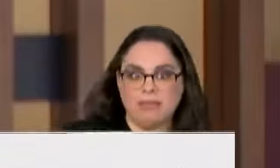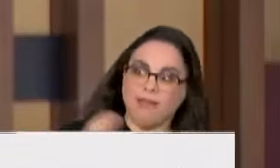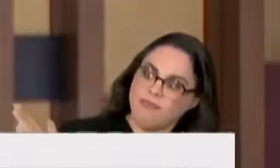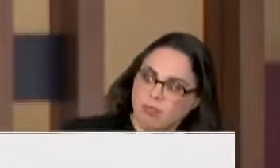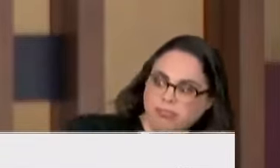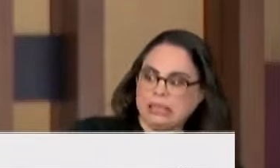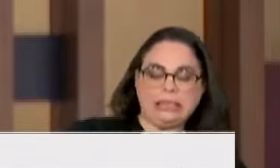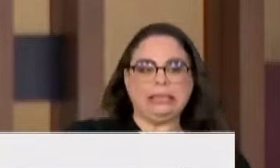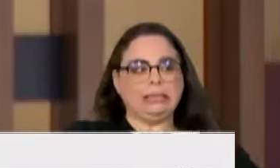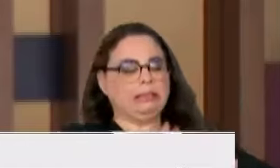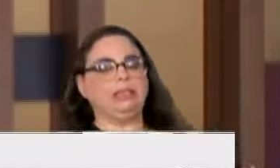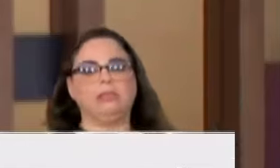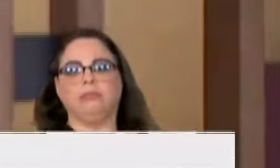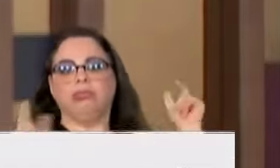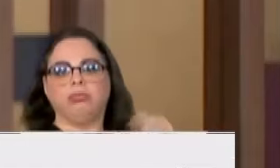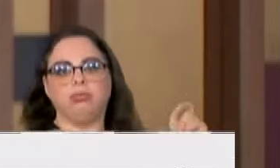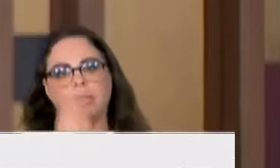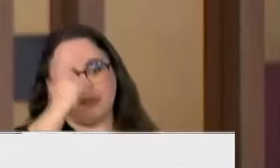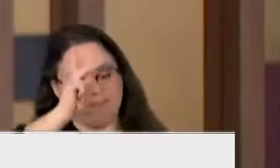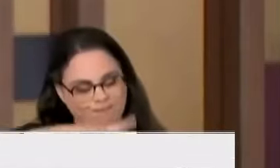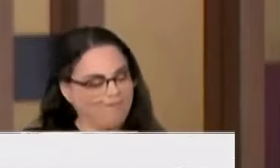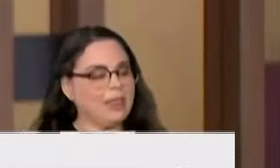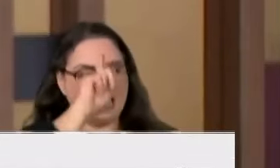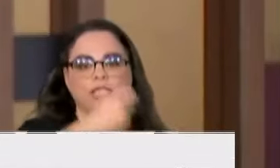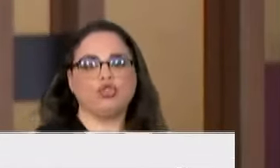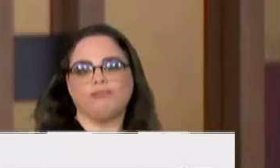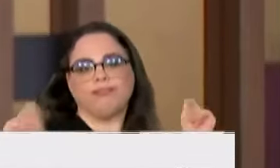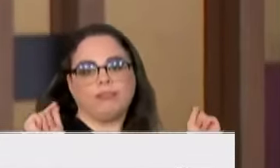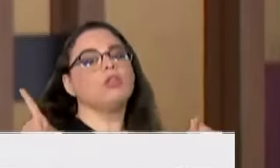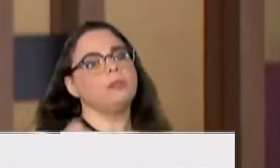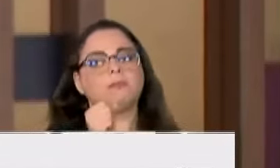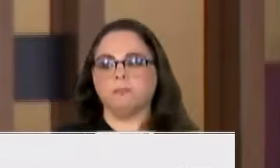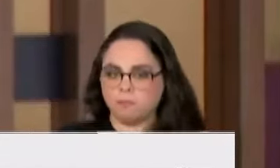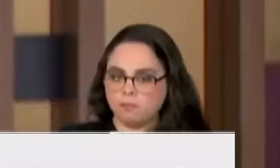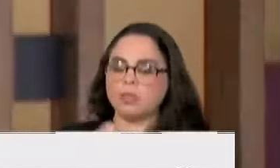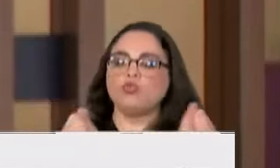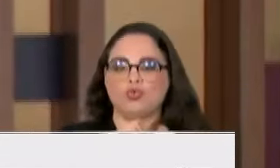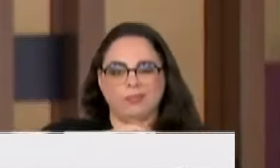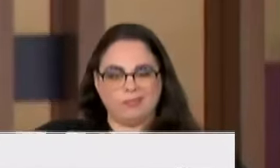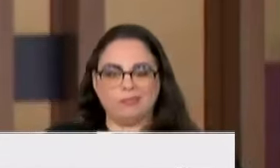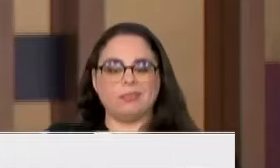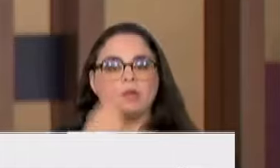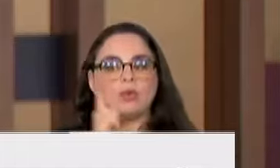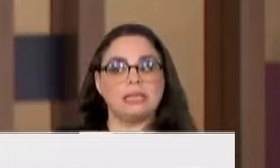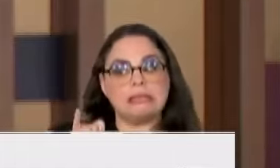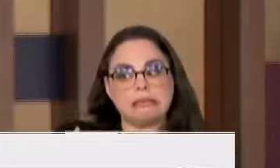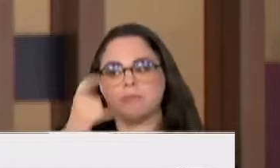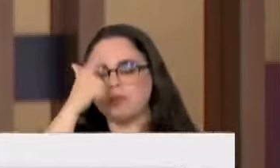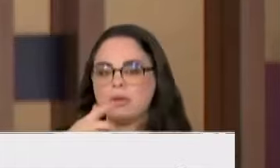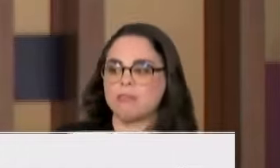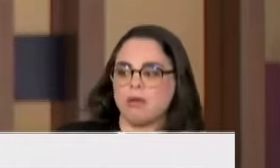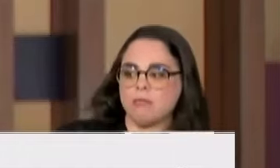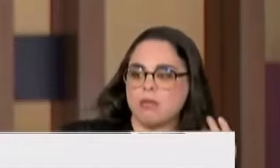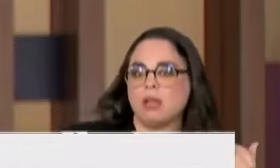decisões, logicamente, individuais, pessoais. Até aguardávamos, né, junto com o Itamaraty, para que nós pudéssemos suprir